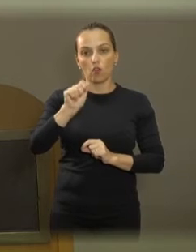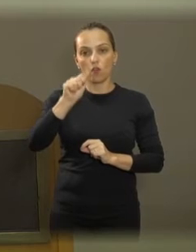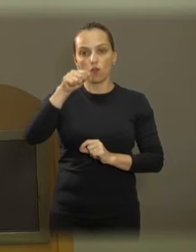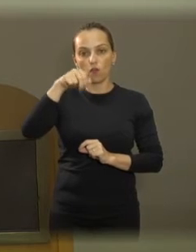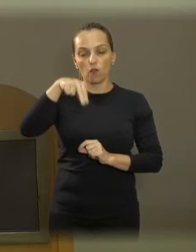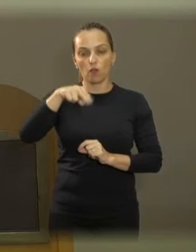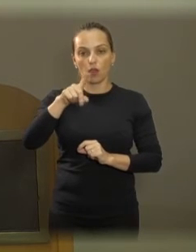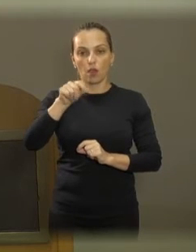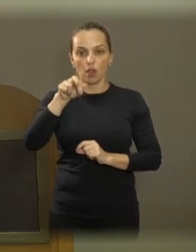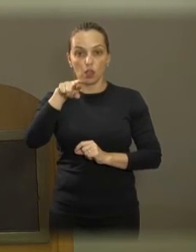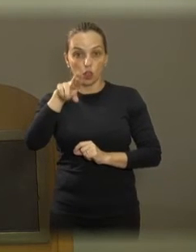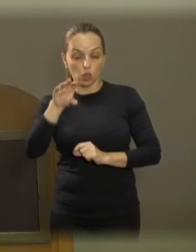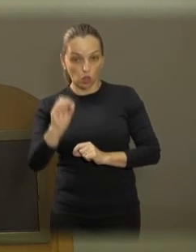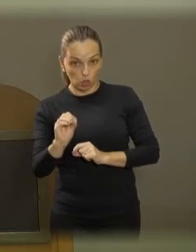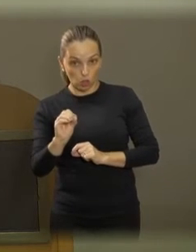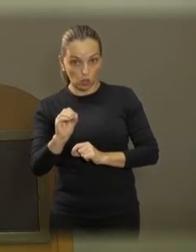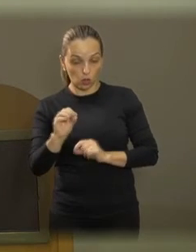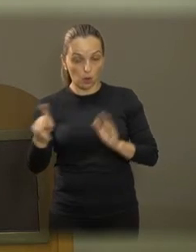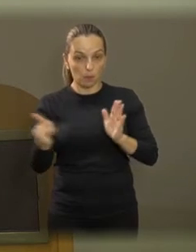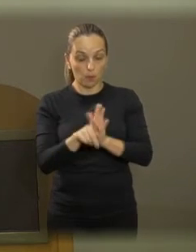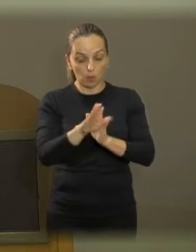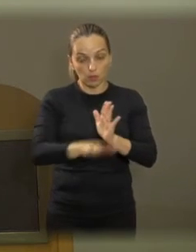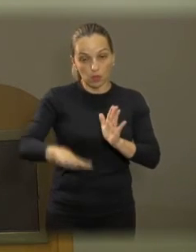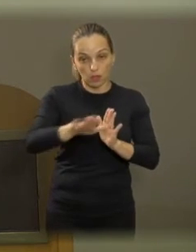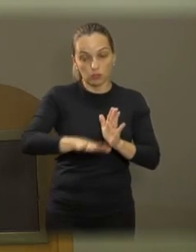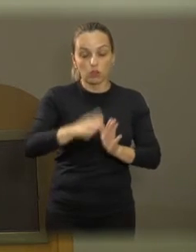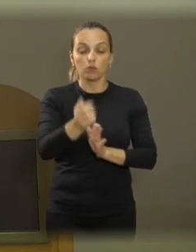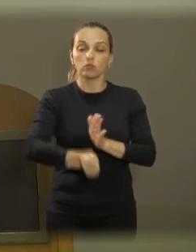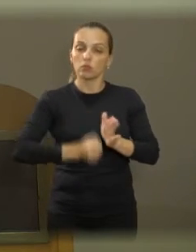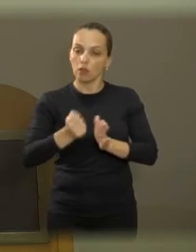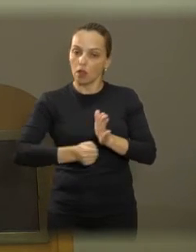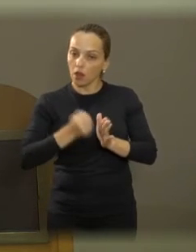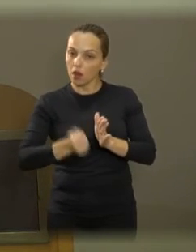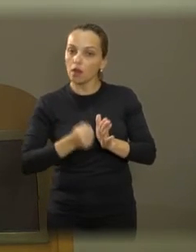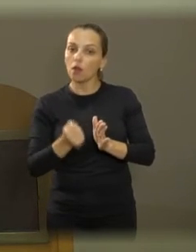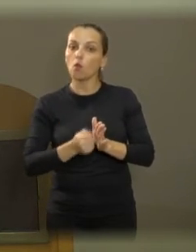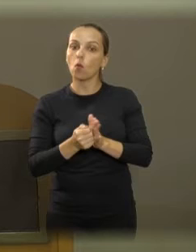delegado regional da seccional de Araraquara, que tem desenvolvido um trabalho brilhante.